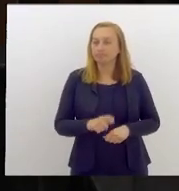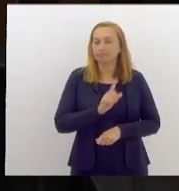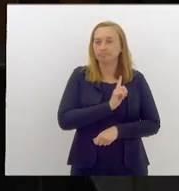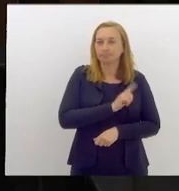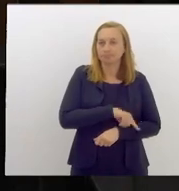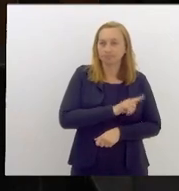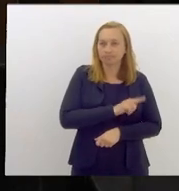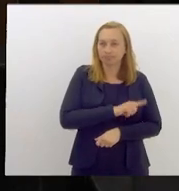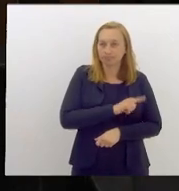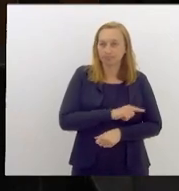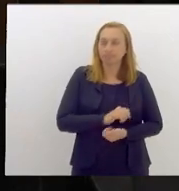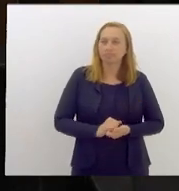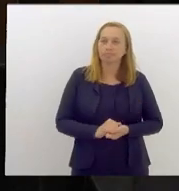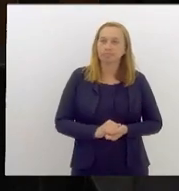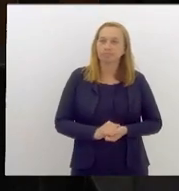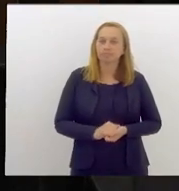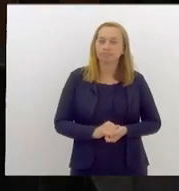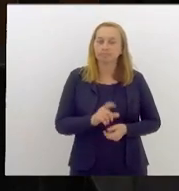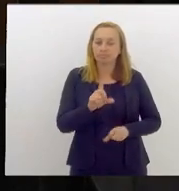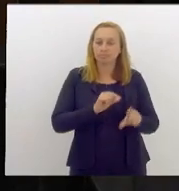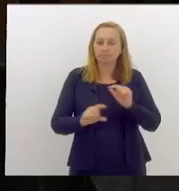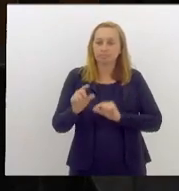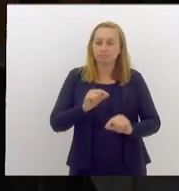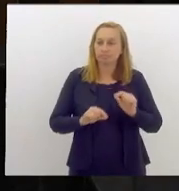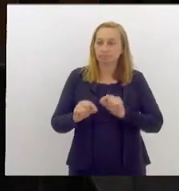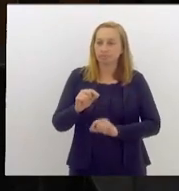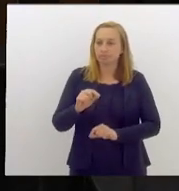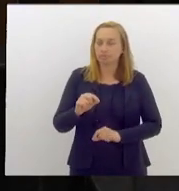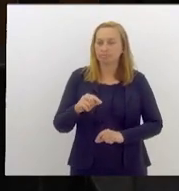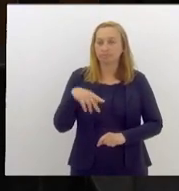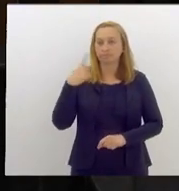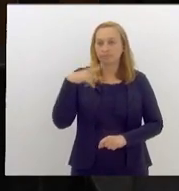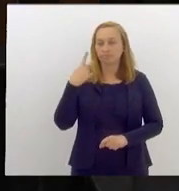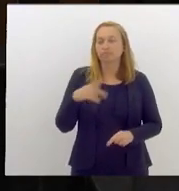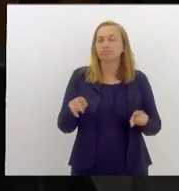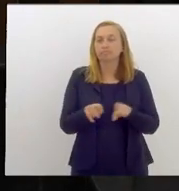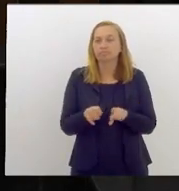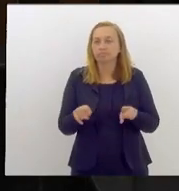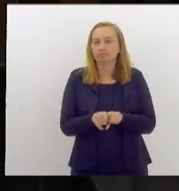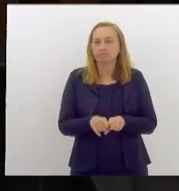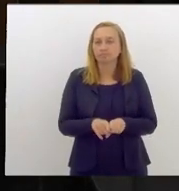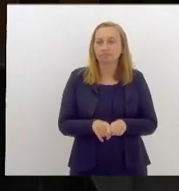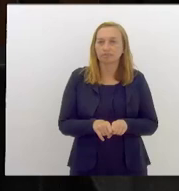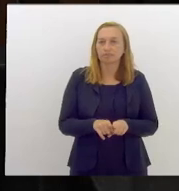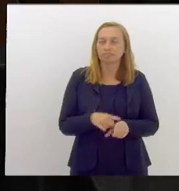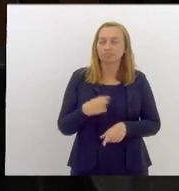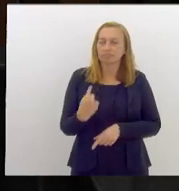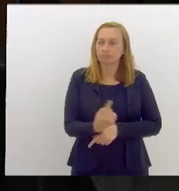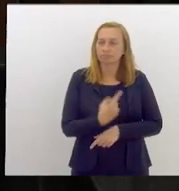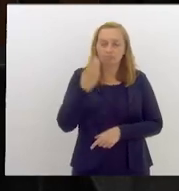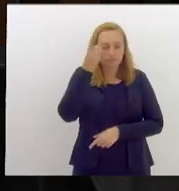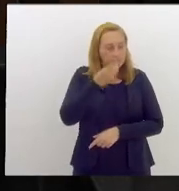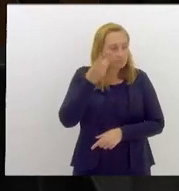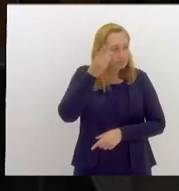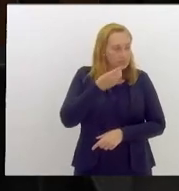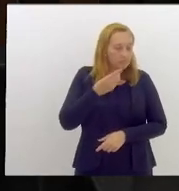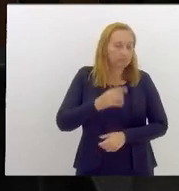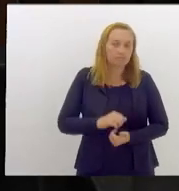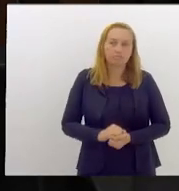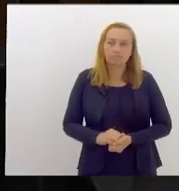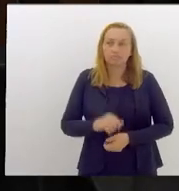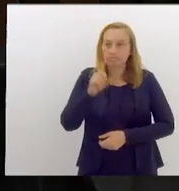gestão a capacidade de escolhas políticas mas que dá a esse Parlamento a prerrogativa